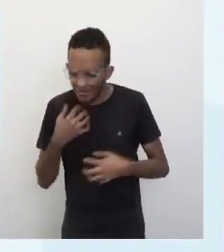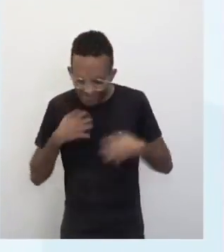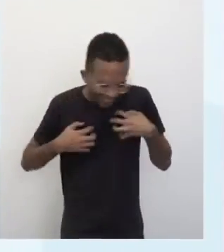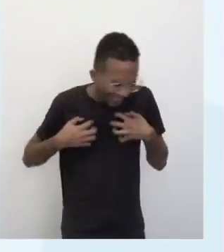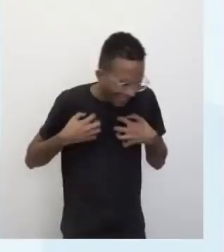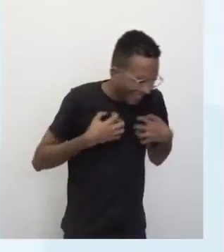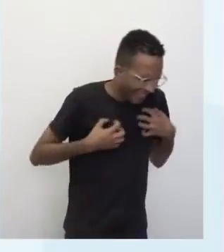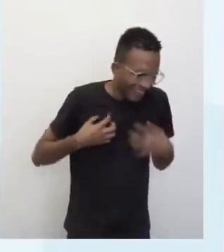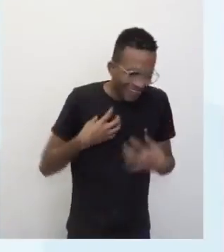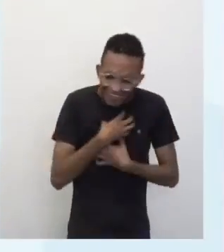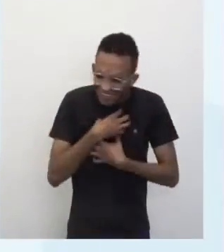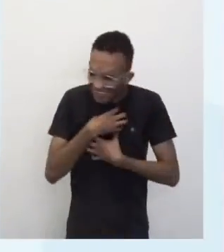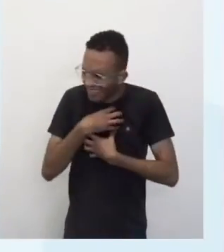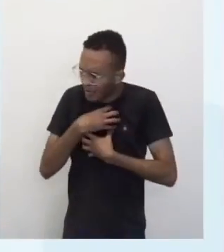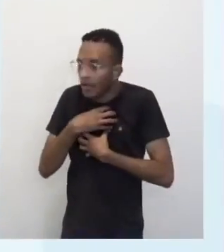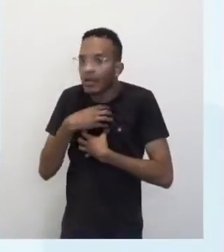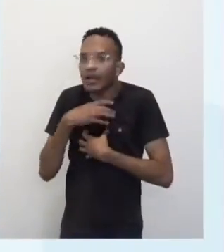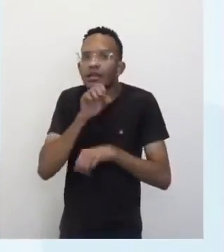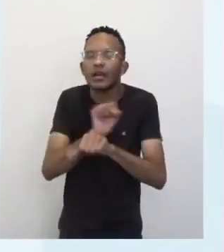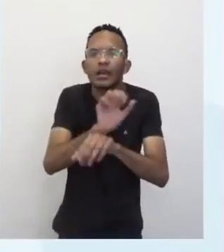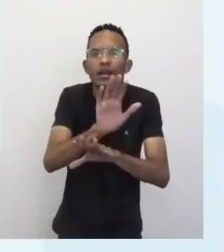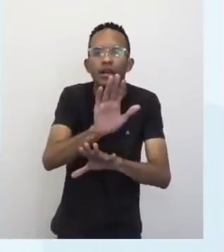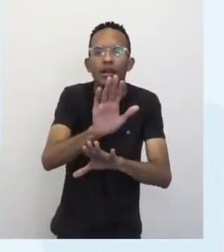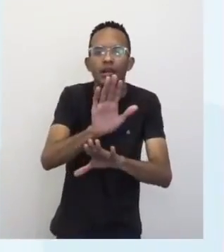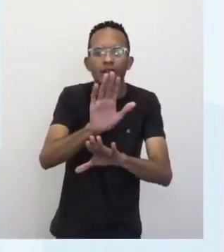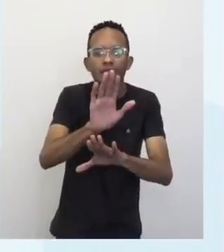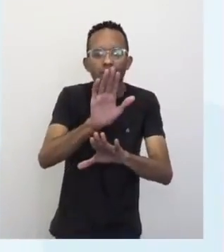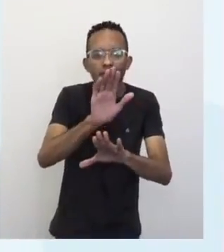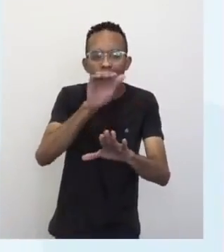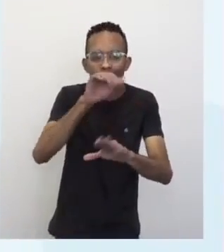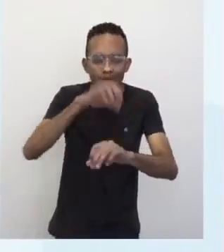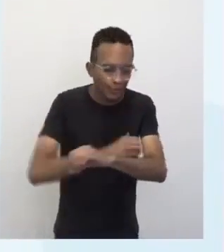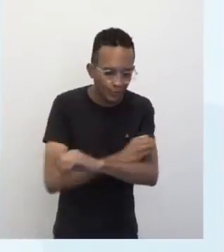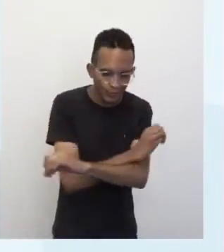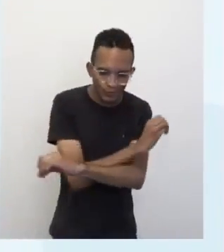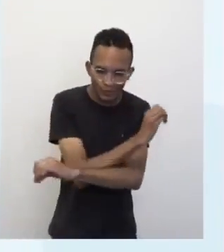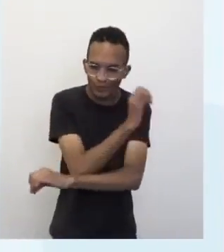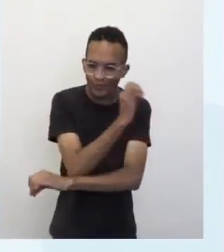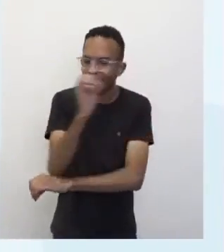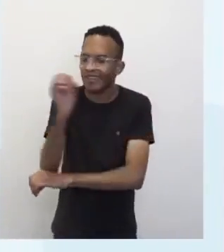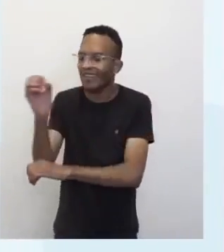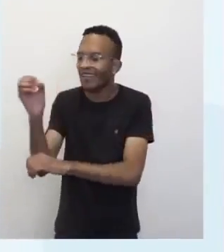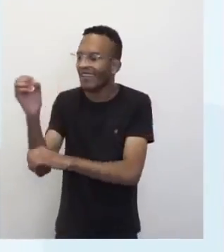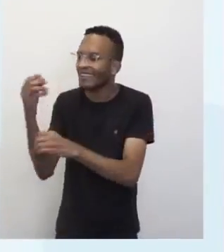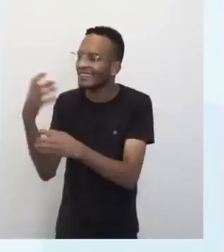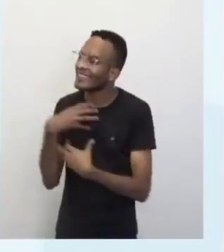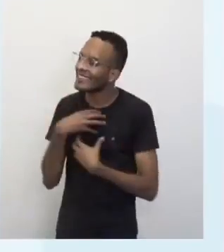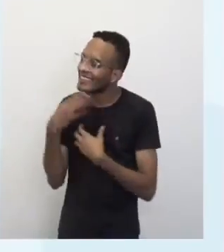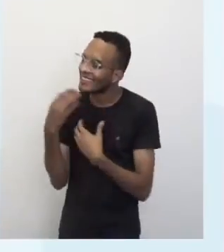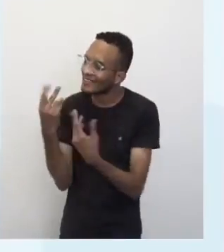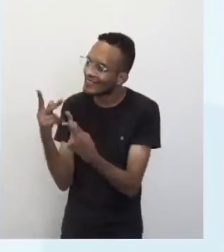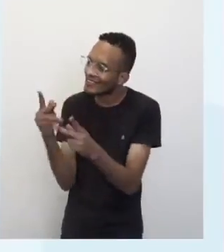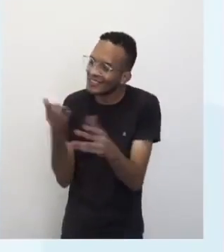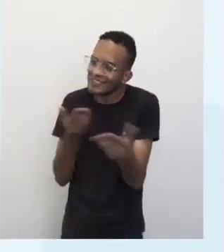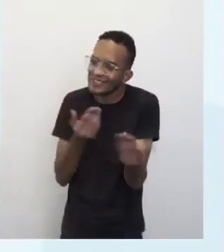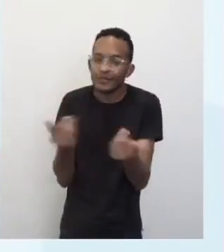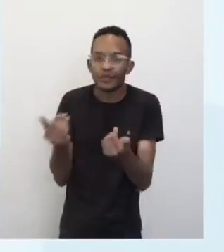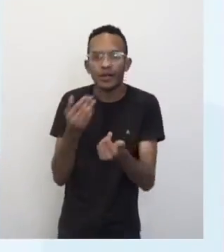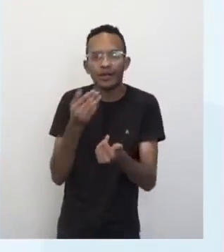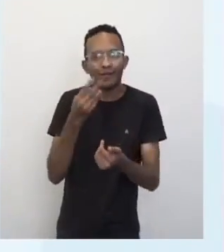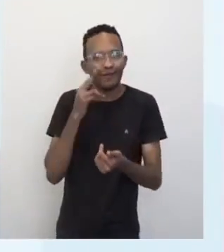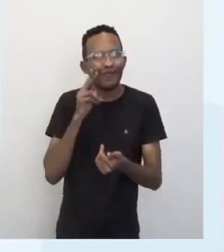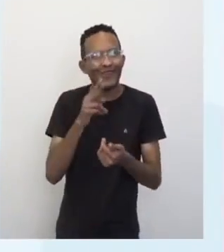de saudade. Espera, até que o dia esplandeça, aquece-me com tua mocidade. Olha o que ele pede para ela,